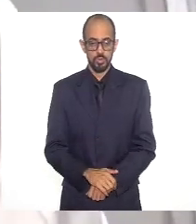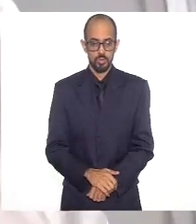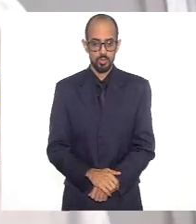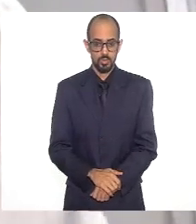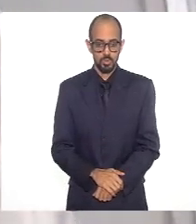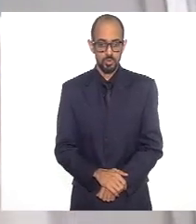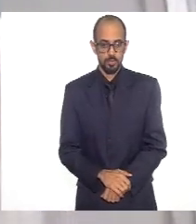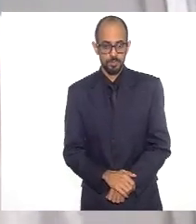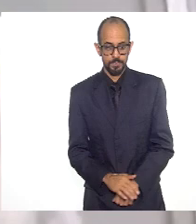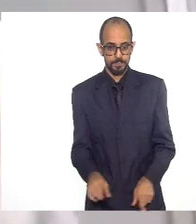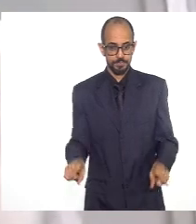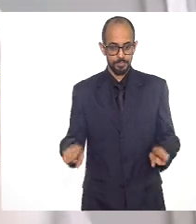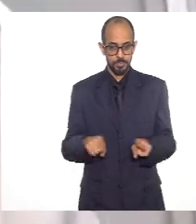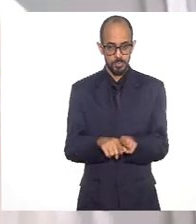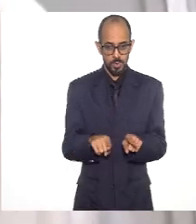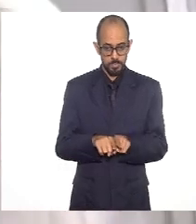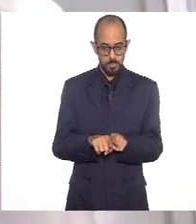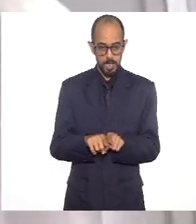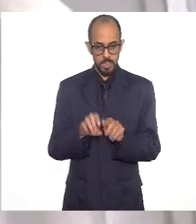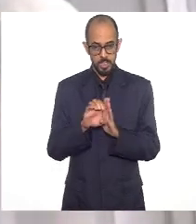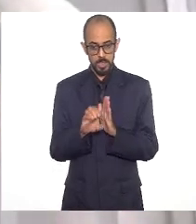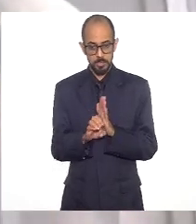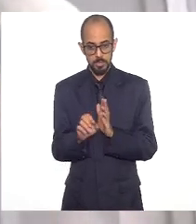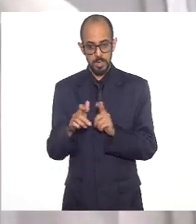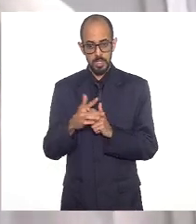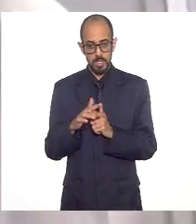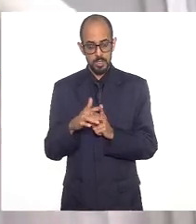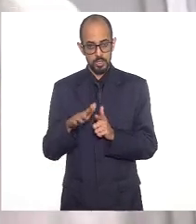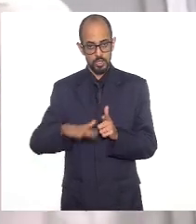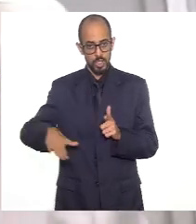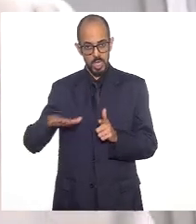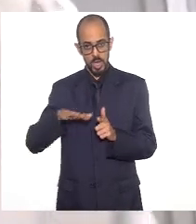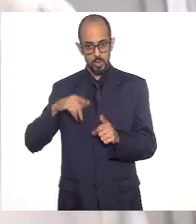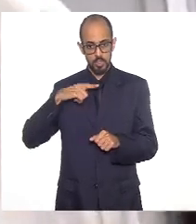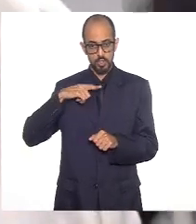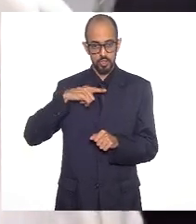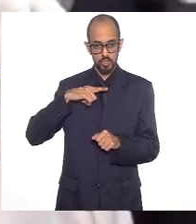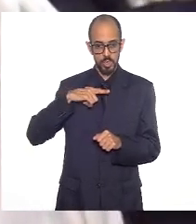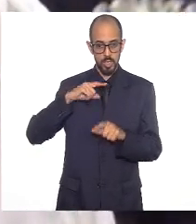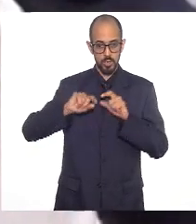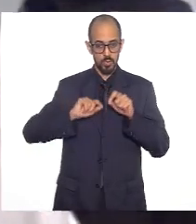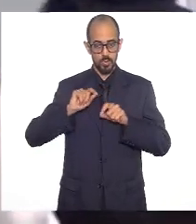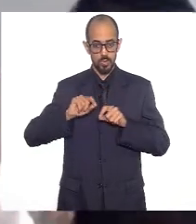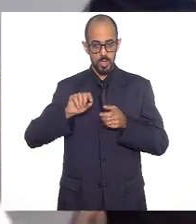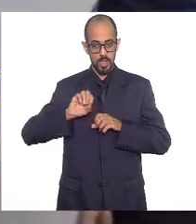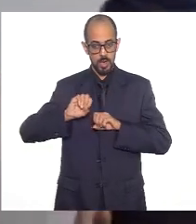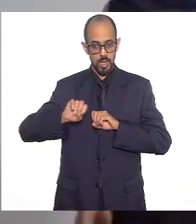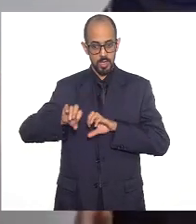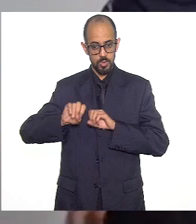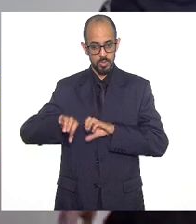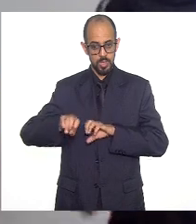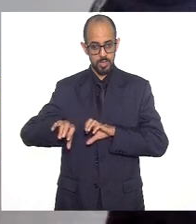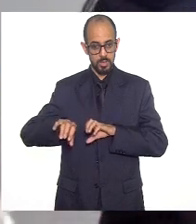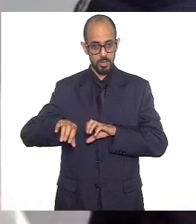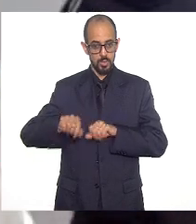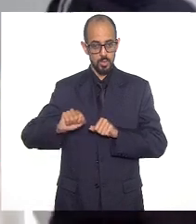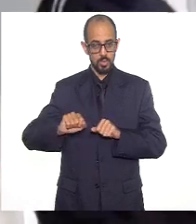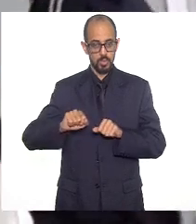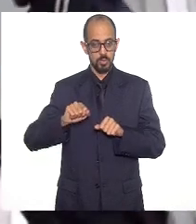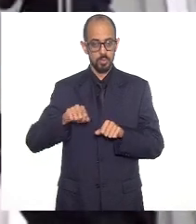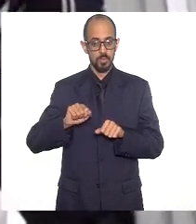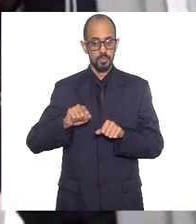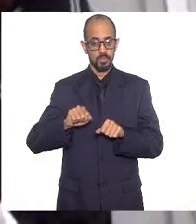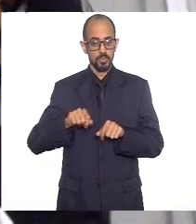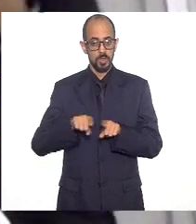sobre emendas mais geral, trouxemos emendas na área de educação no entendimento da garantia da assistência